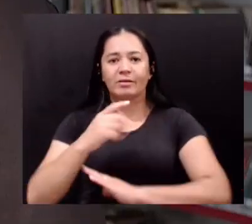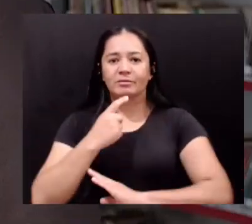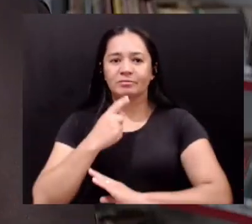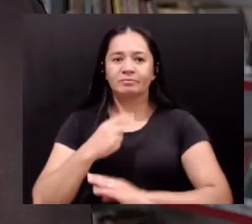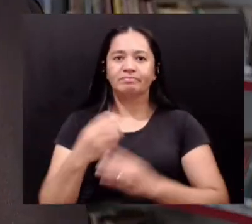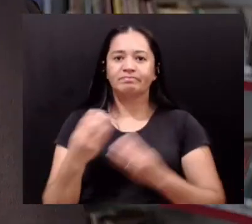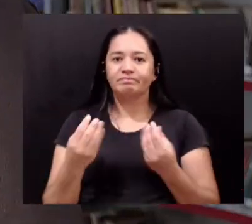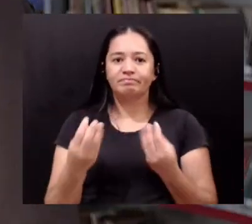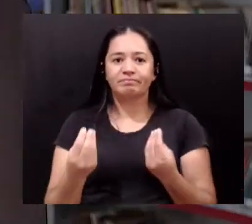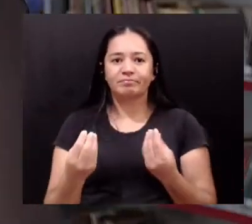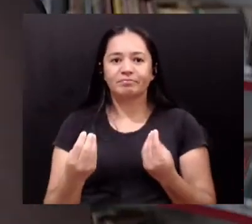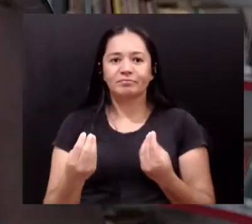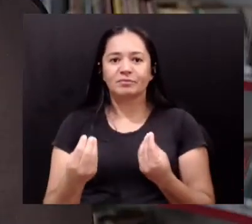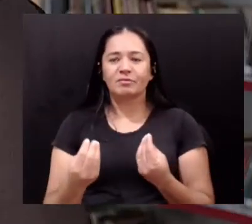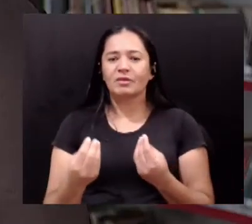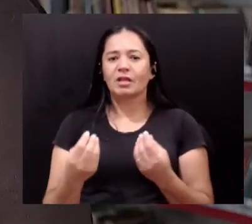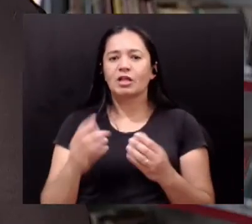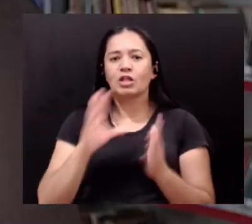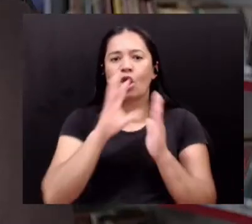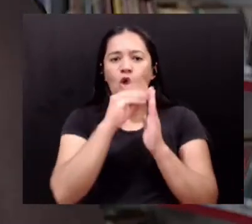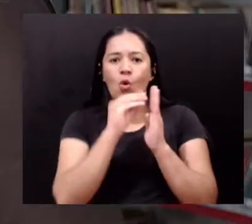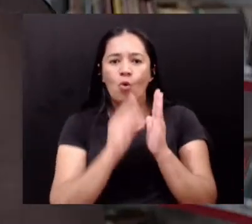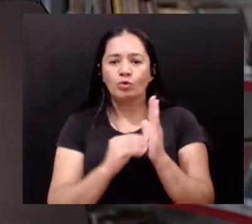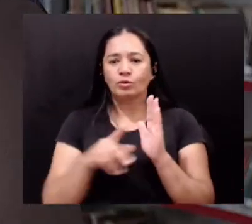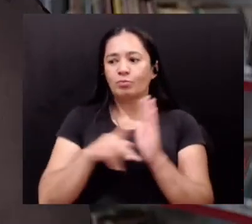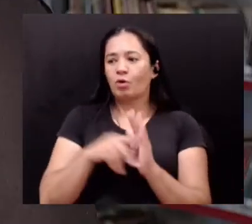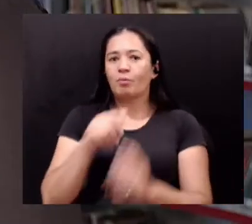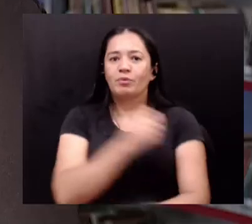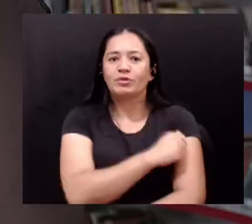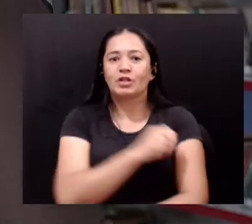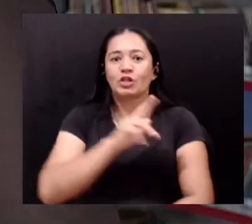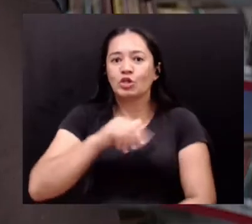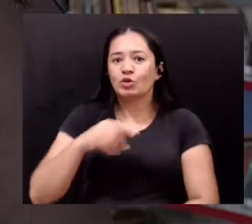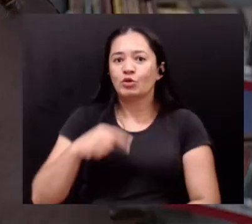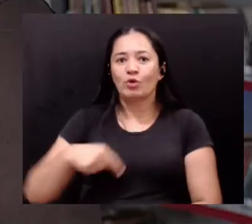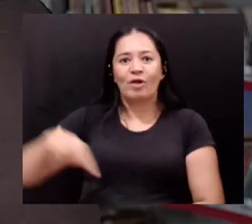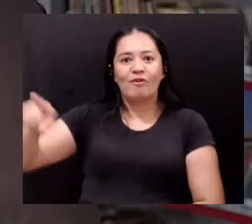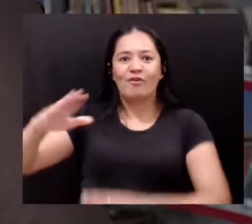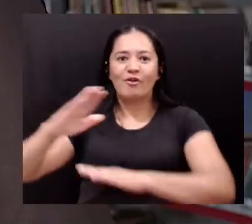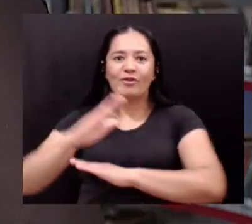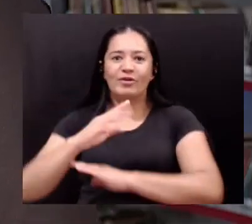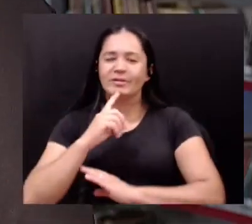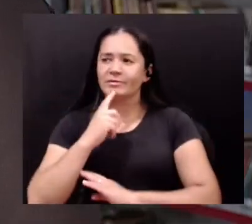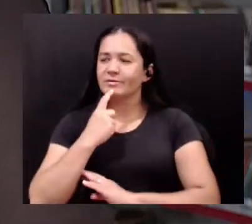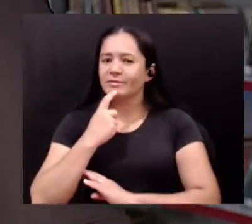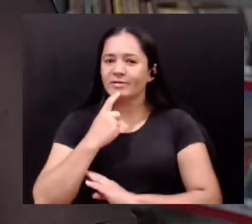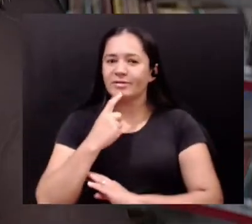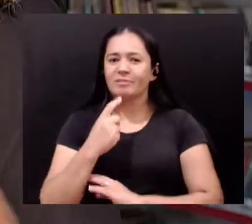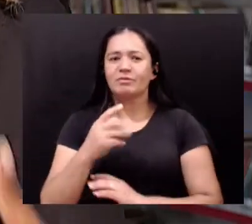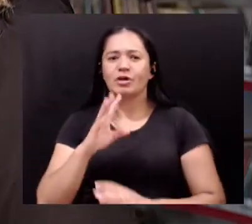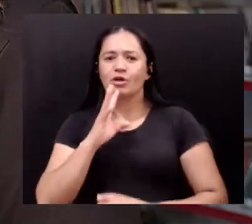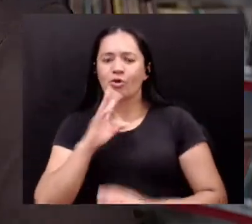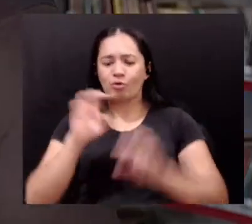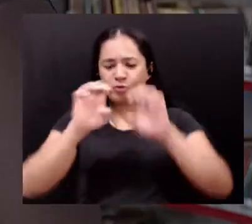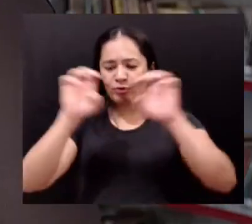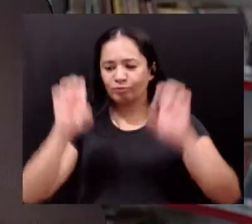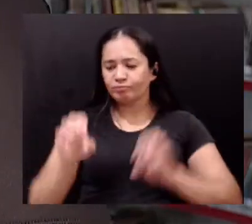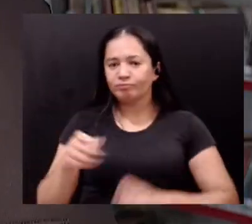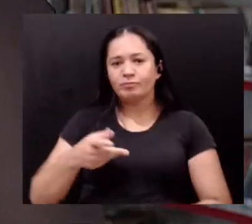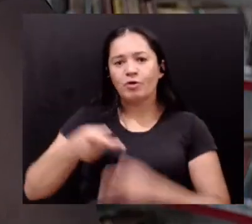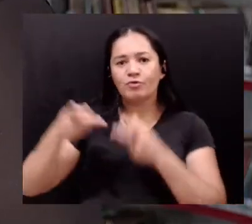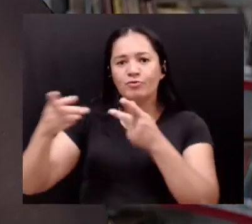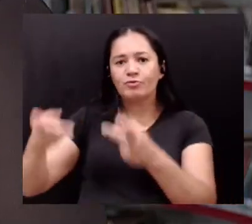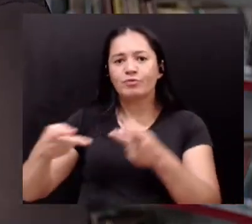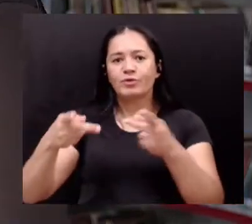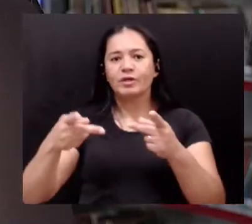Trouxe muito conteúdo para os alunos que nunca tinham pisado lá dentro, né, e conheceram toda a estrutura, não só do plenário,